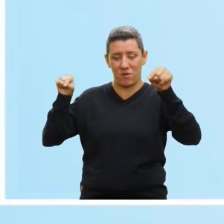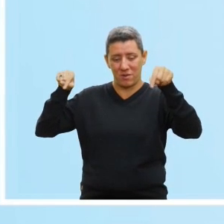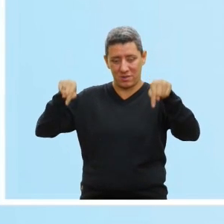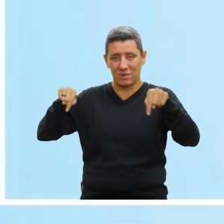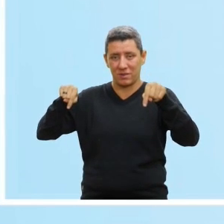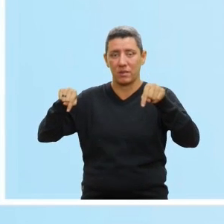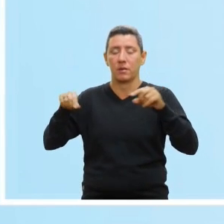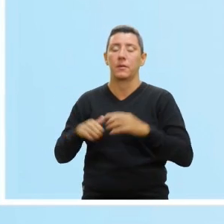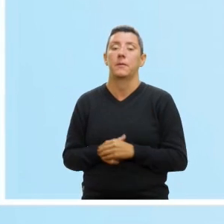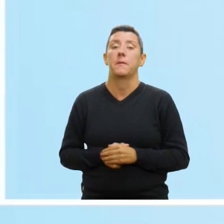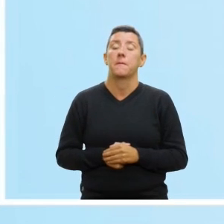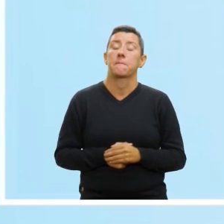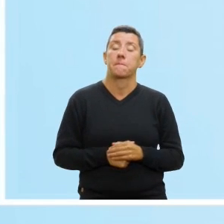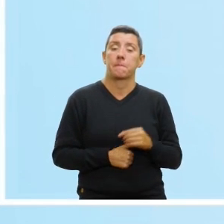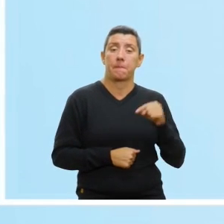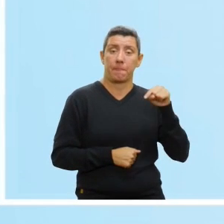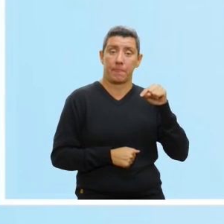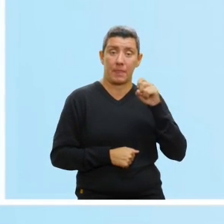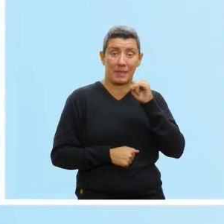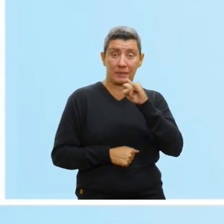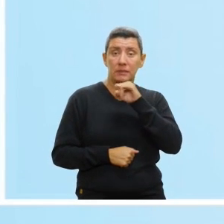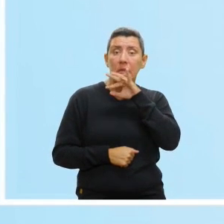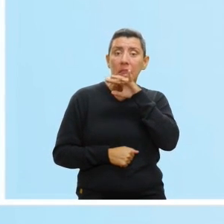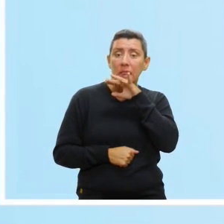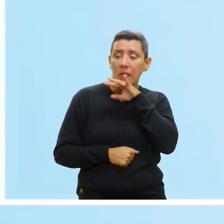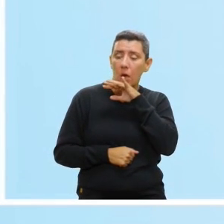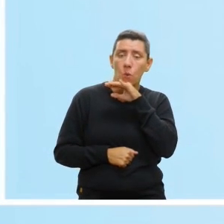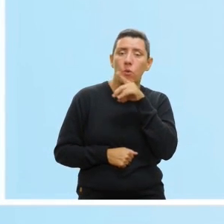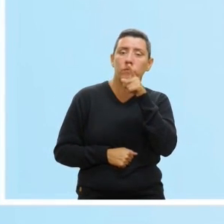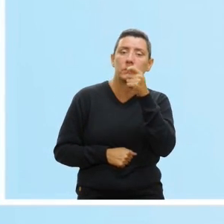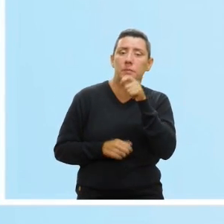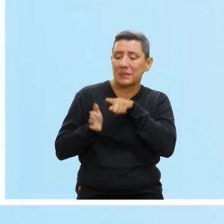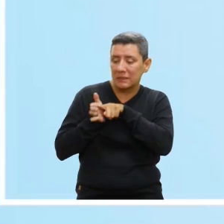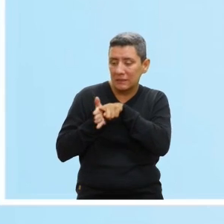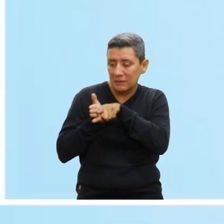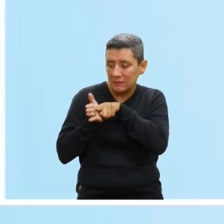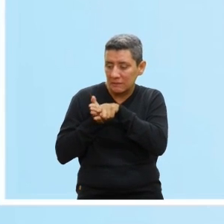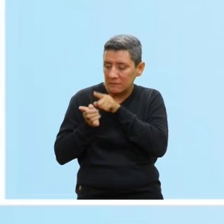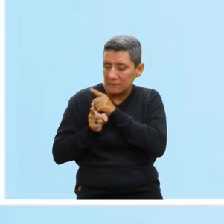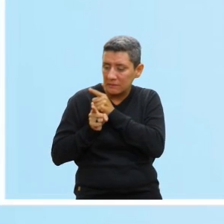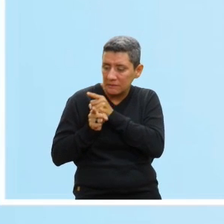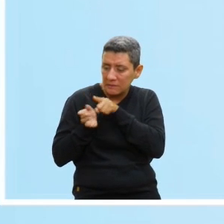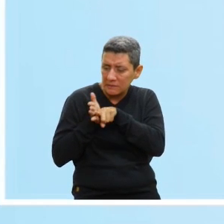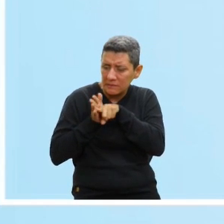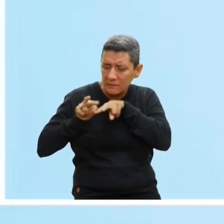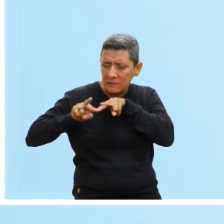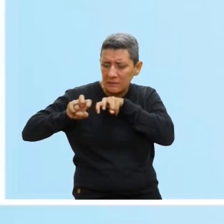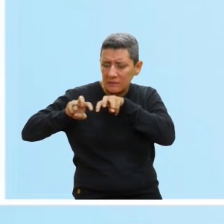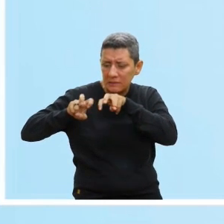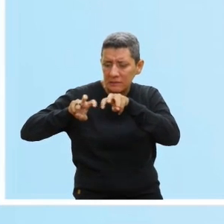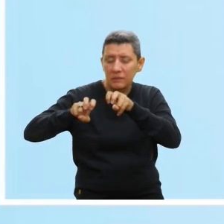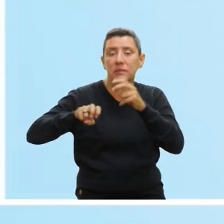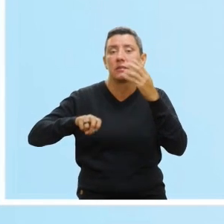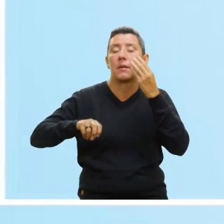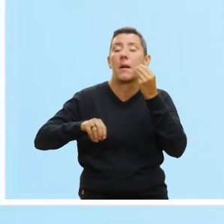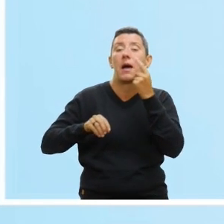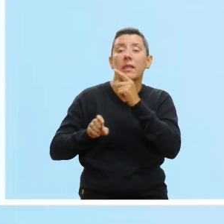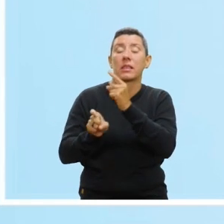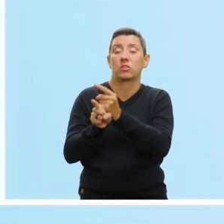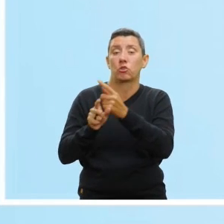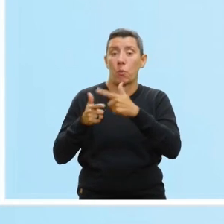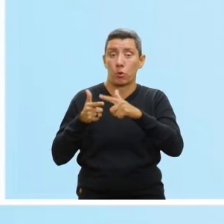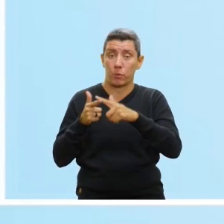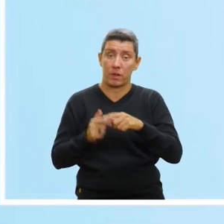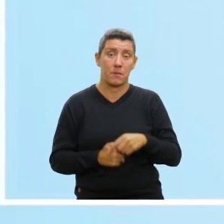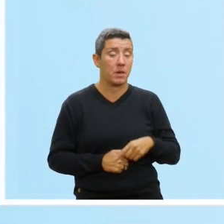que chega e que sai. Se ele estiver ruim, você tem que olhar o trecho inteiro sem exatamente saber onde está o problema. Com a Huawei, a gente